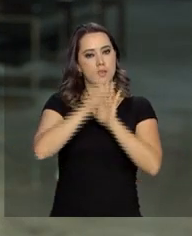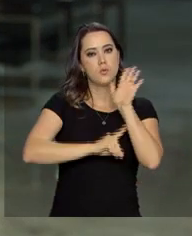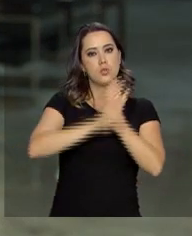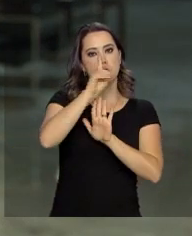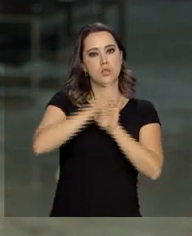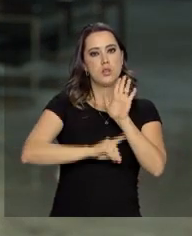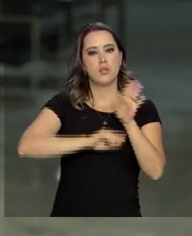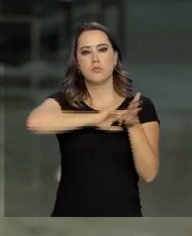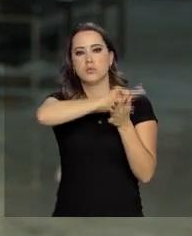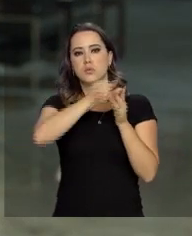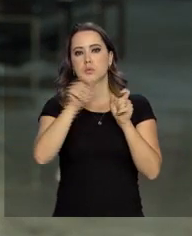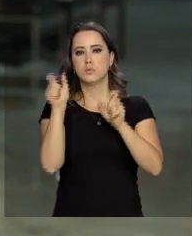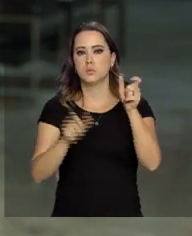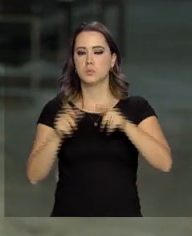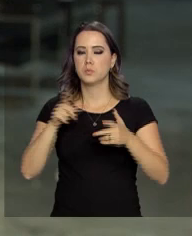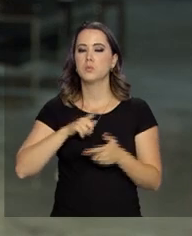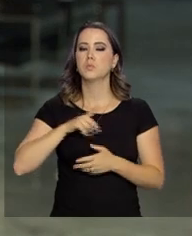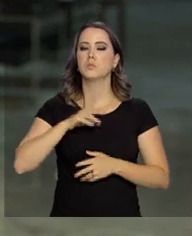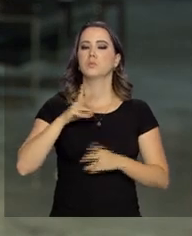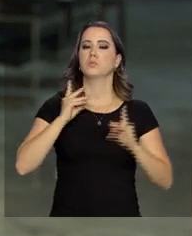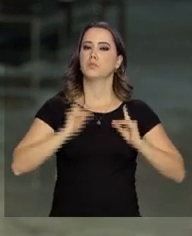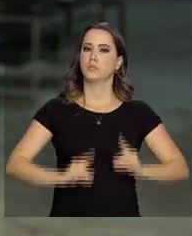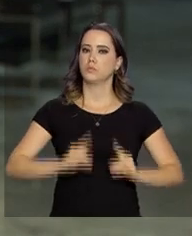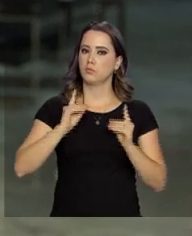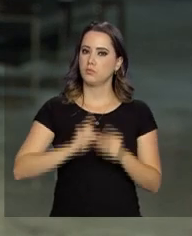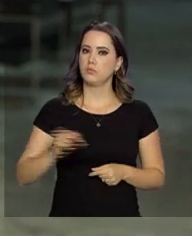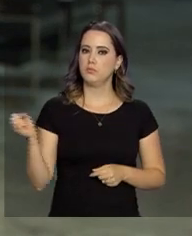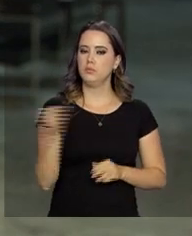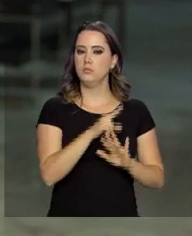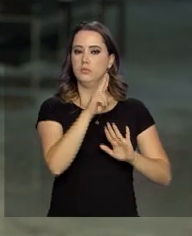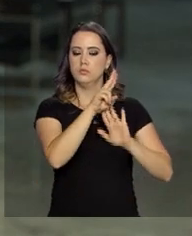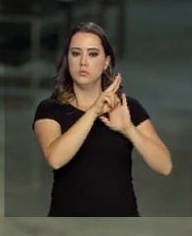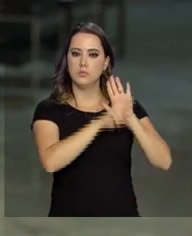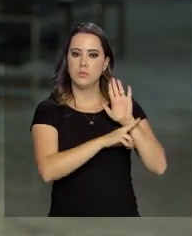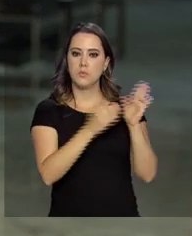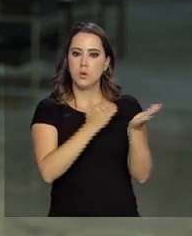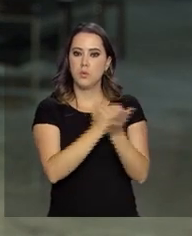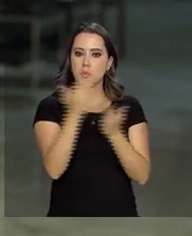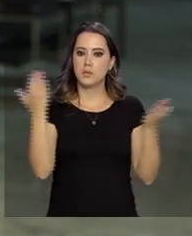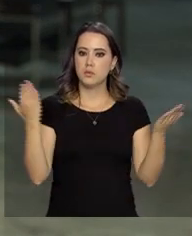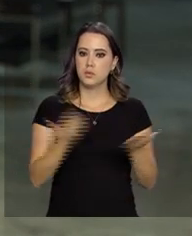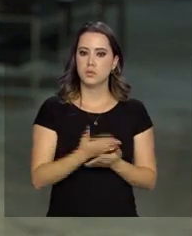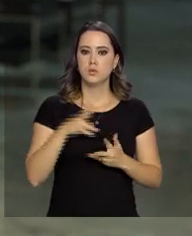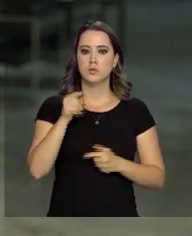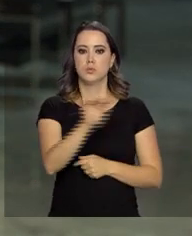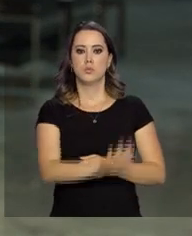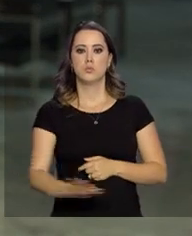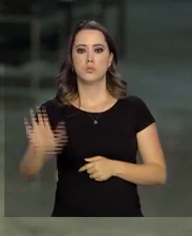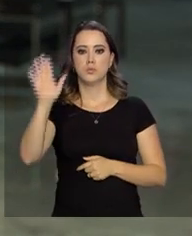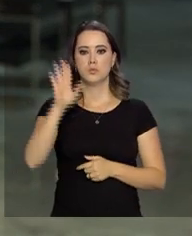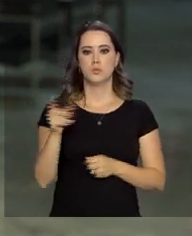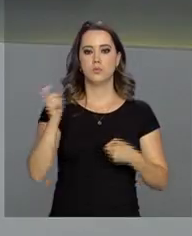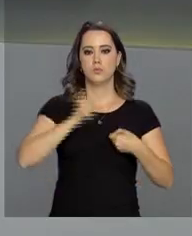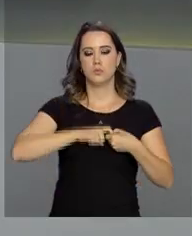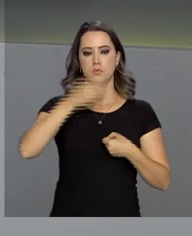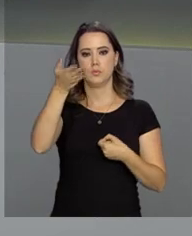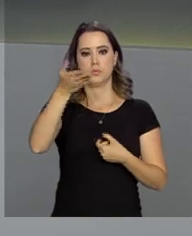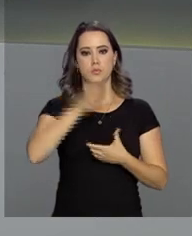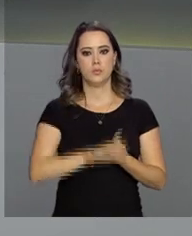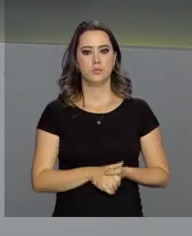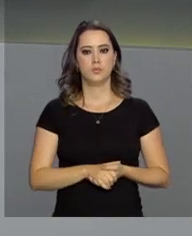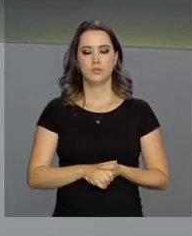deficiência no brasil as novas regras passam a valer a partir de hoje em todo o país eu voto com você